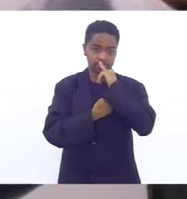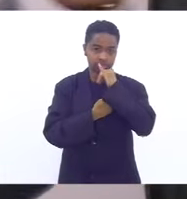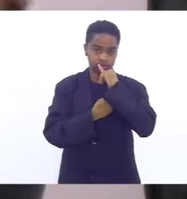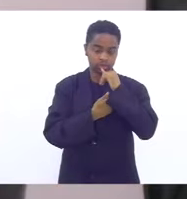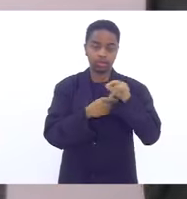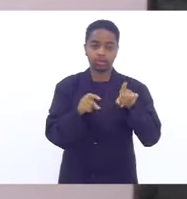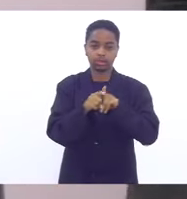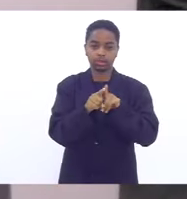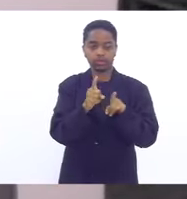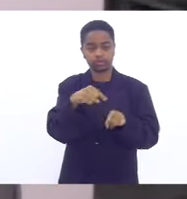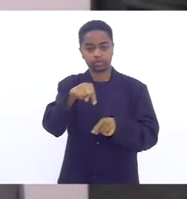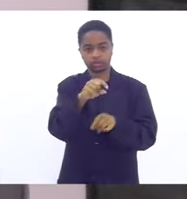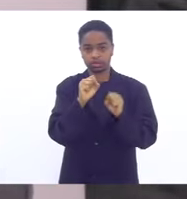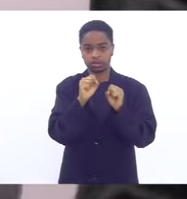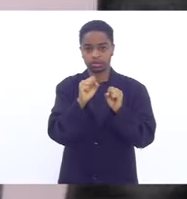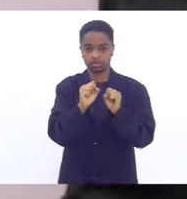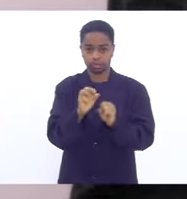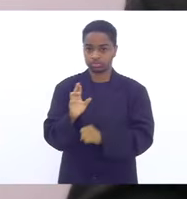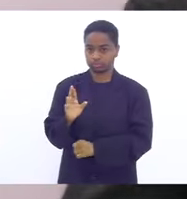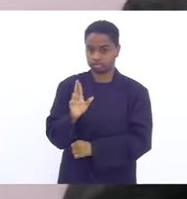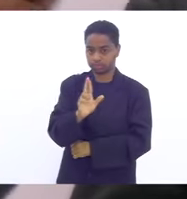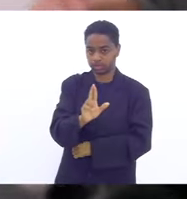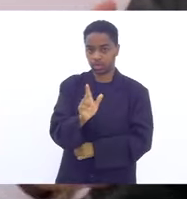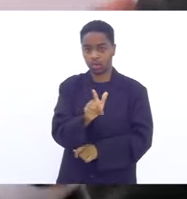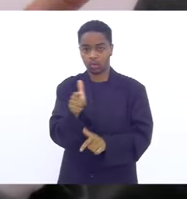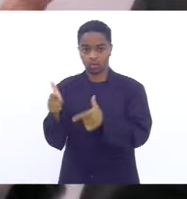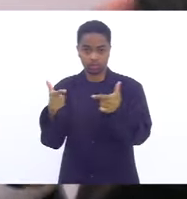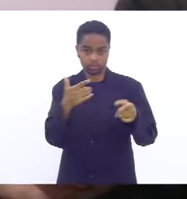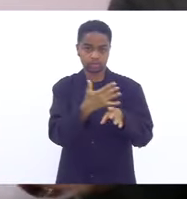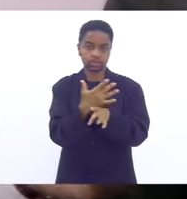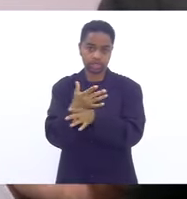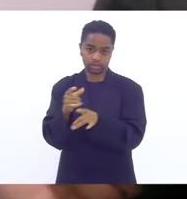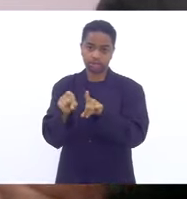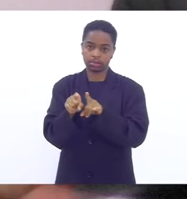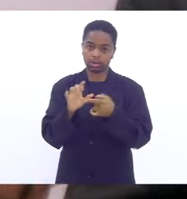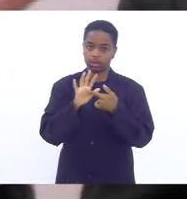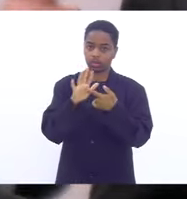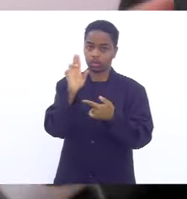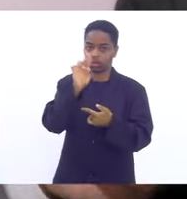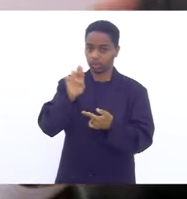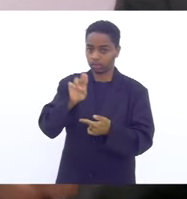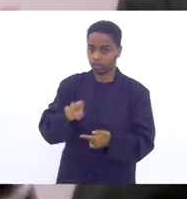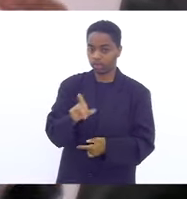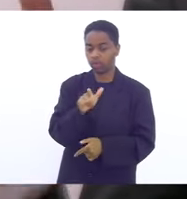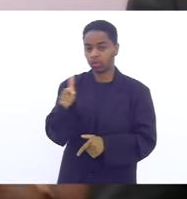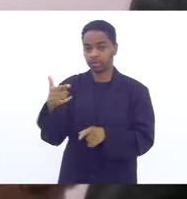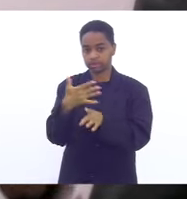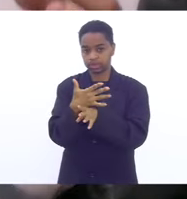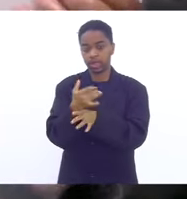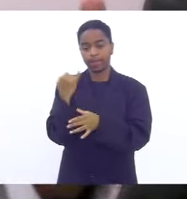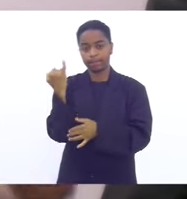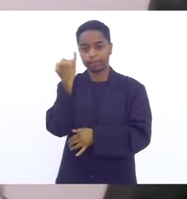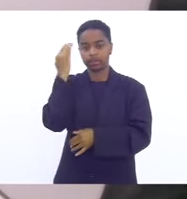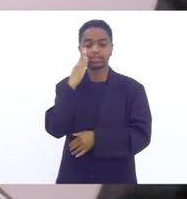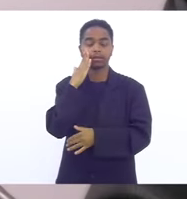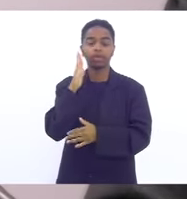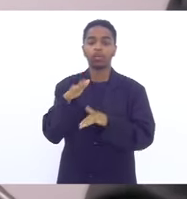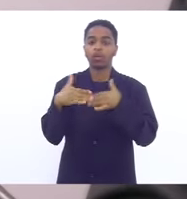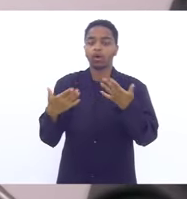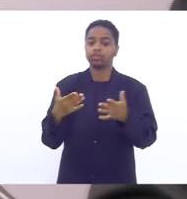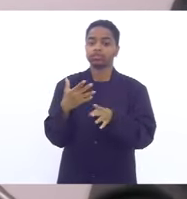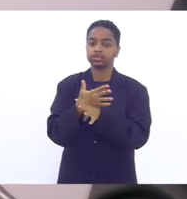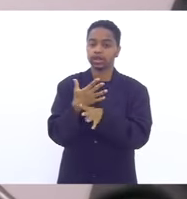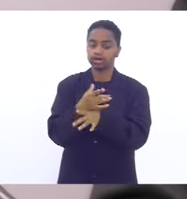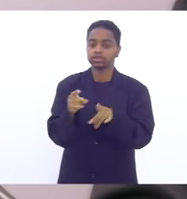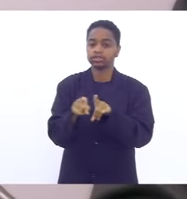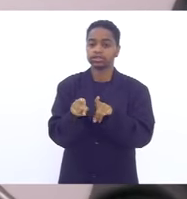que outros colegas aqui que estão aqui a representar, acho que vão indicar também outras cidades. Eu acho que é importante nós coletarmos as cidades e